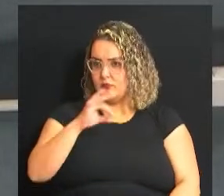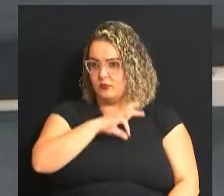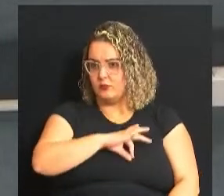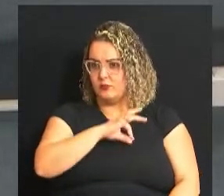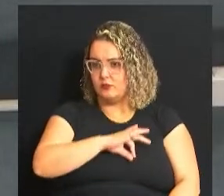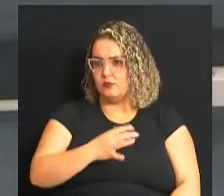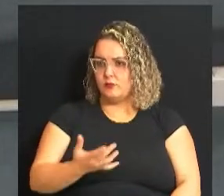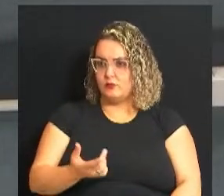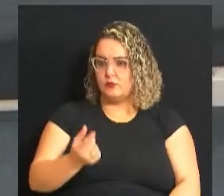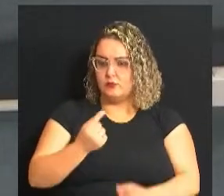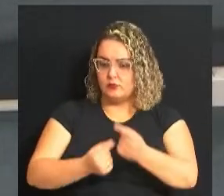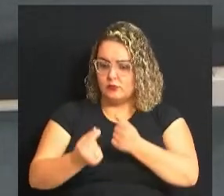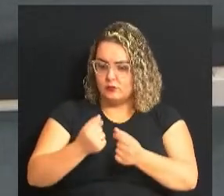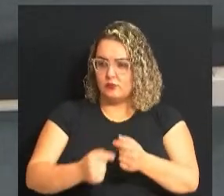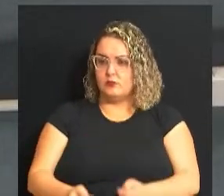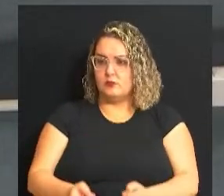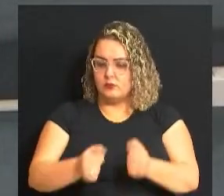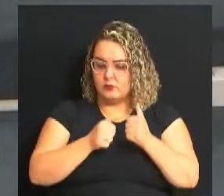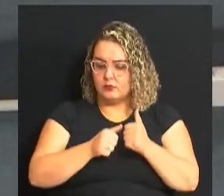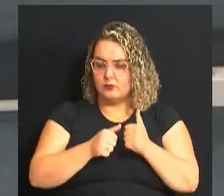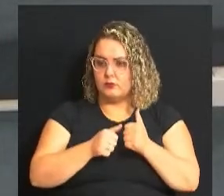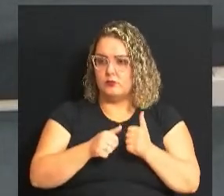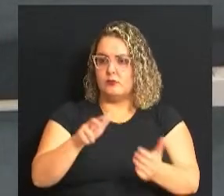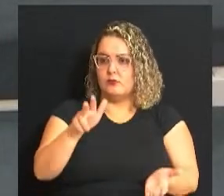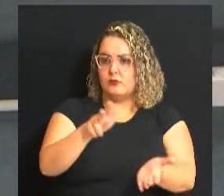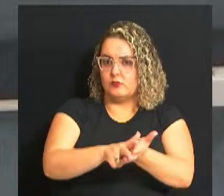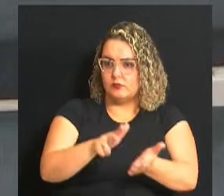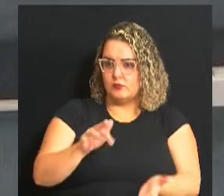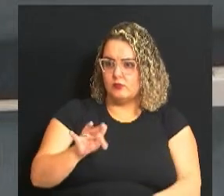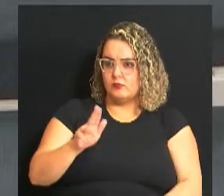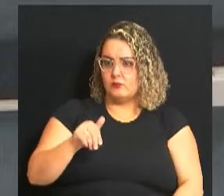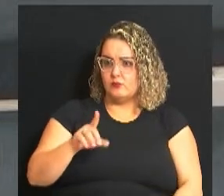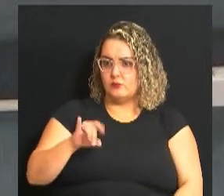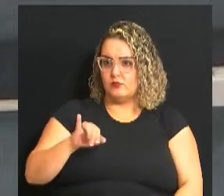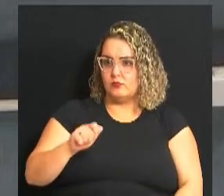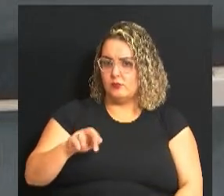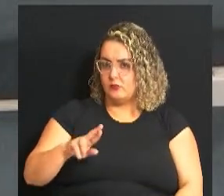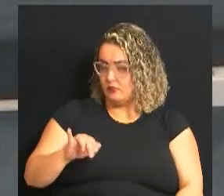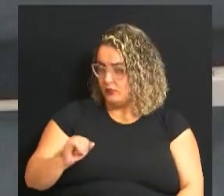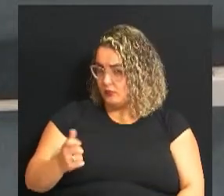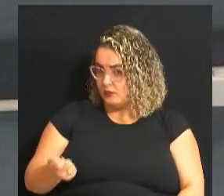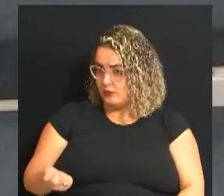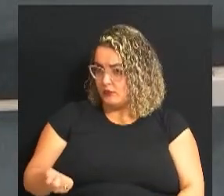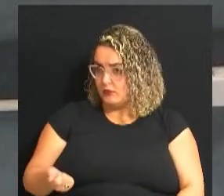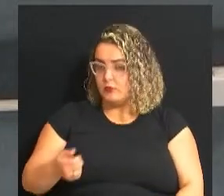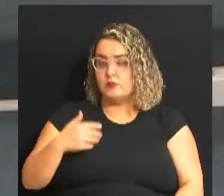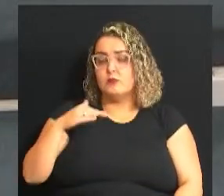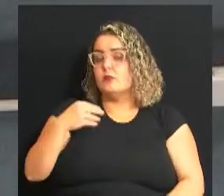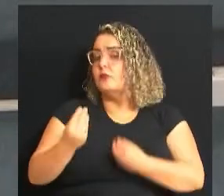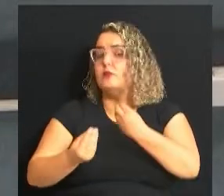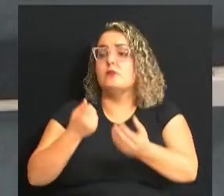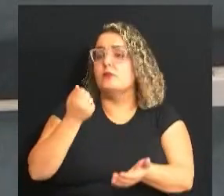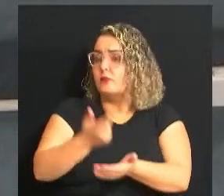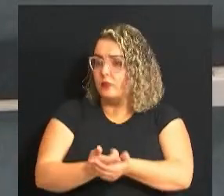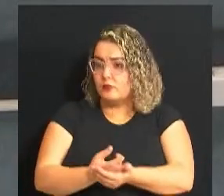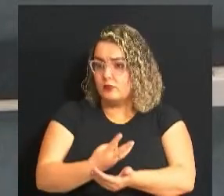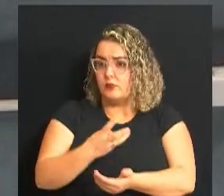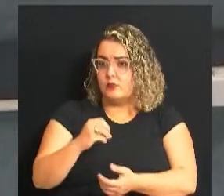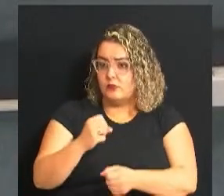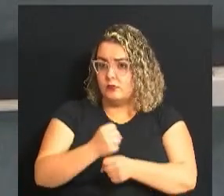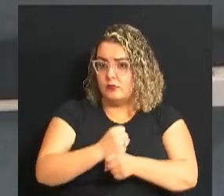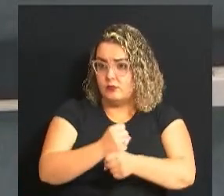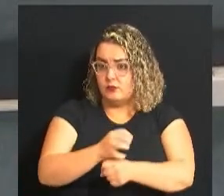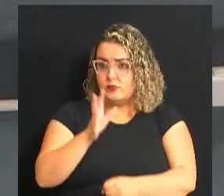esse dinheiro vai beneficiar a regularização fundiária? Em quanto tempo esse pessoal vai pagar isso? Em 30 anos, vai demorar 30 anos